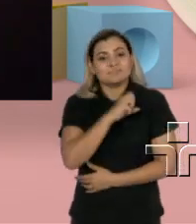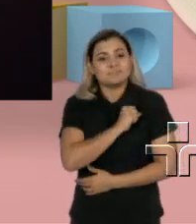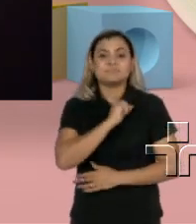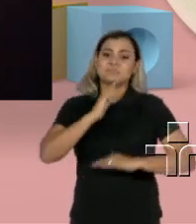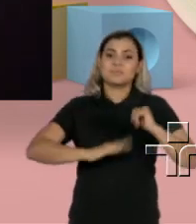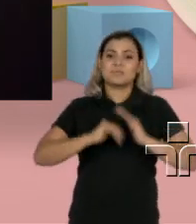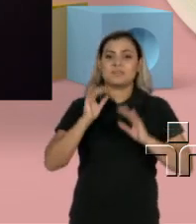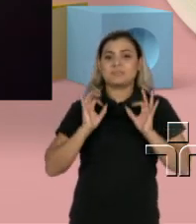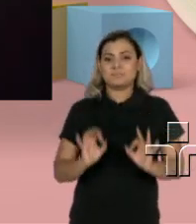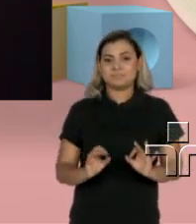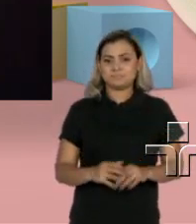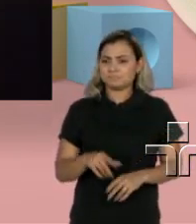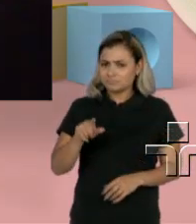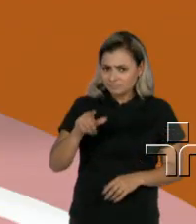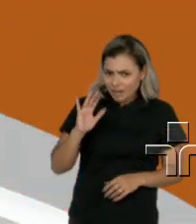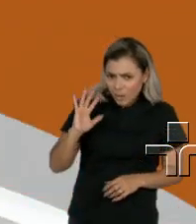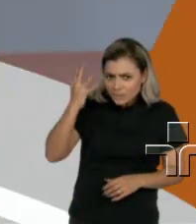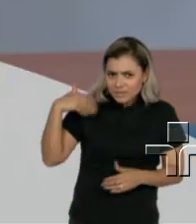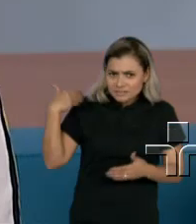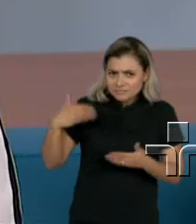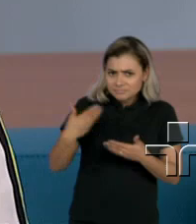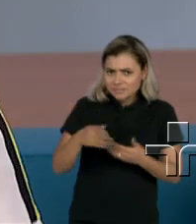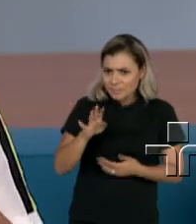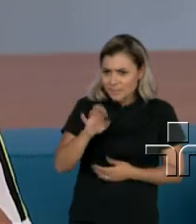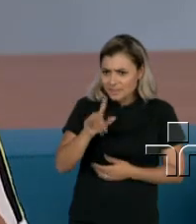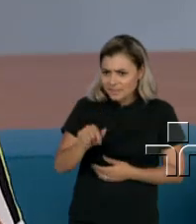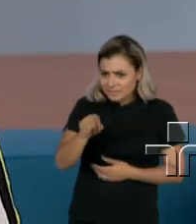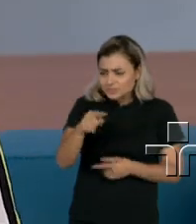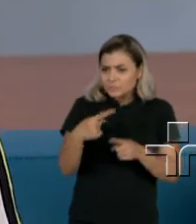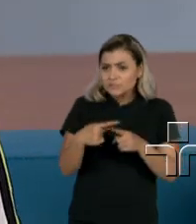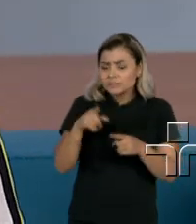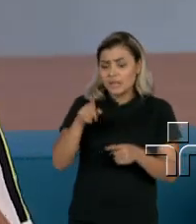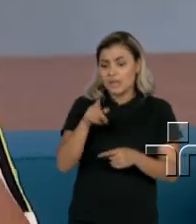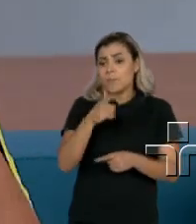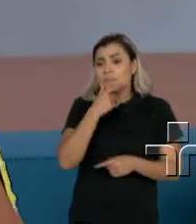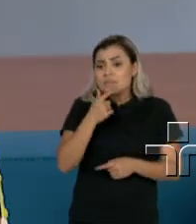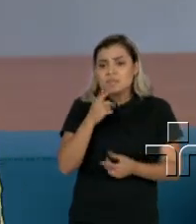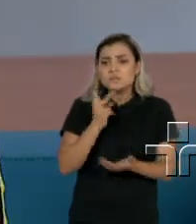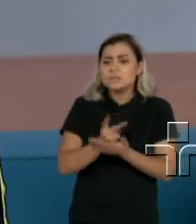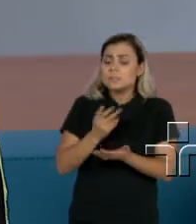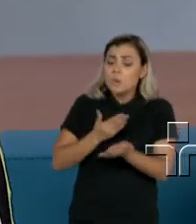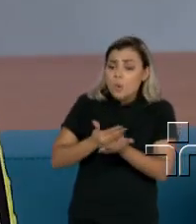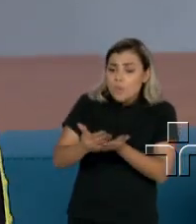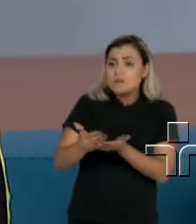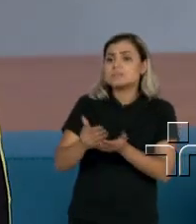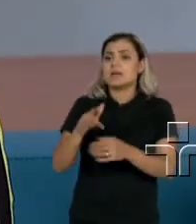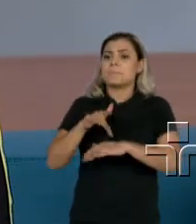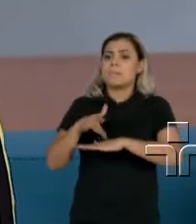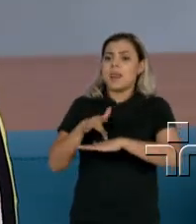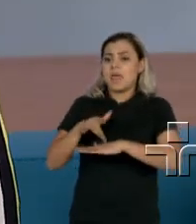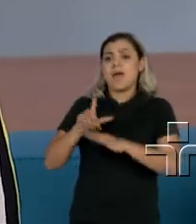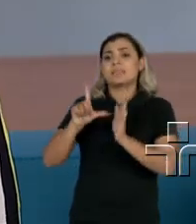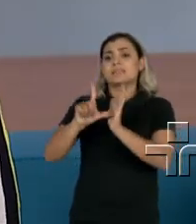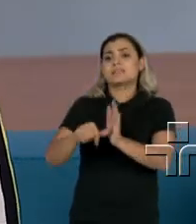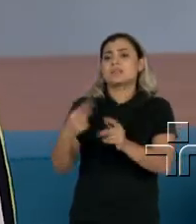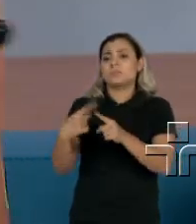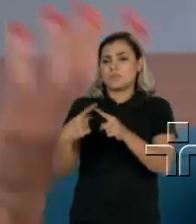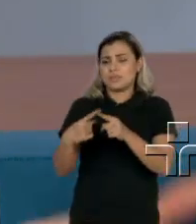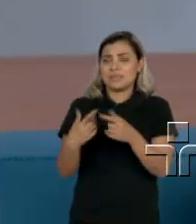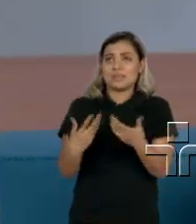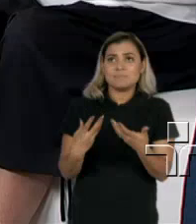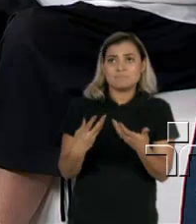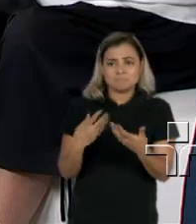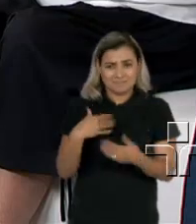isso isso acontece muito beatriz dos meninos até iniciarem no balé mais tarde até porque